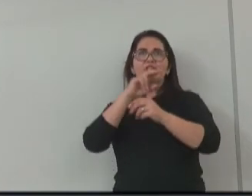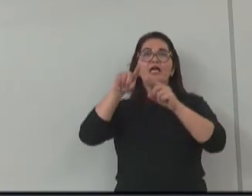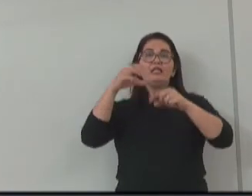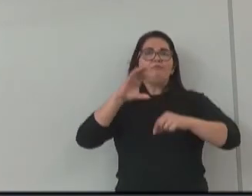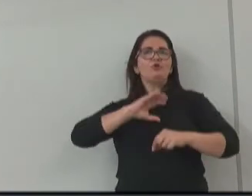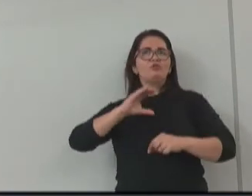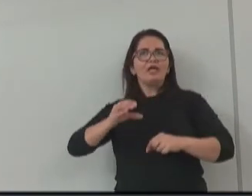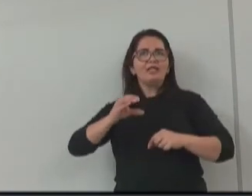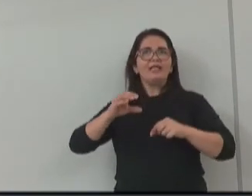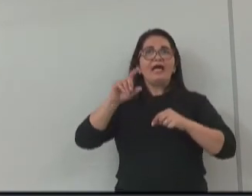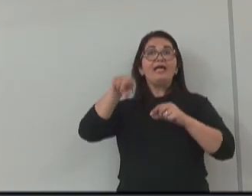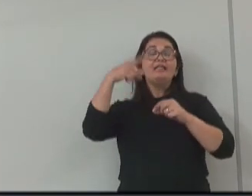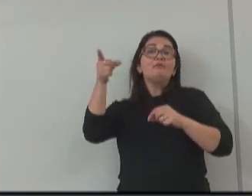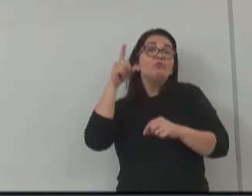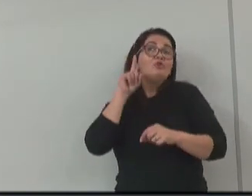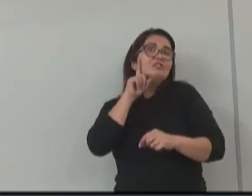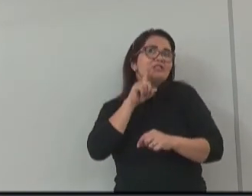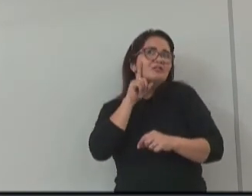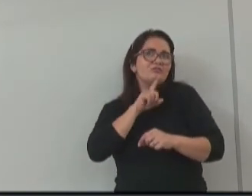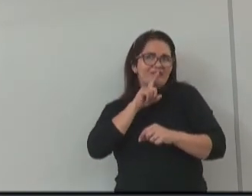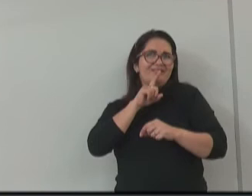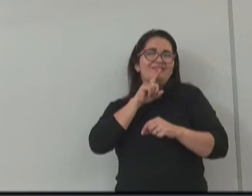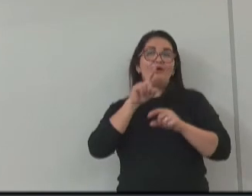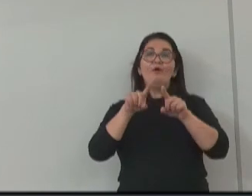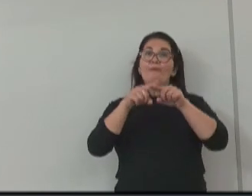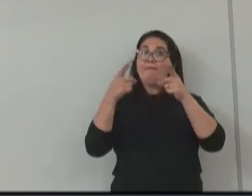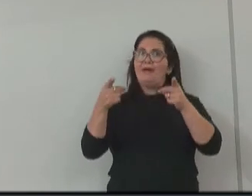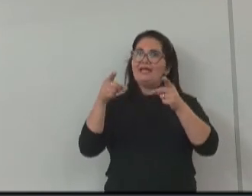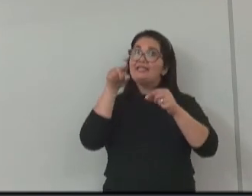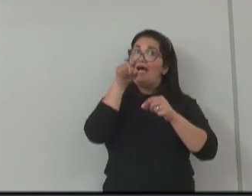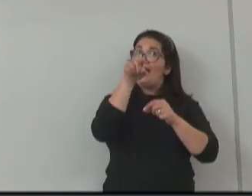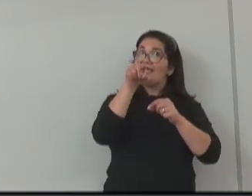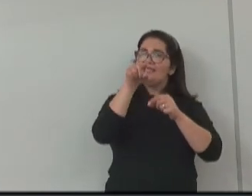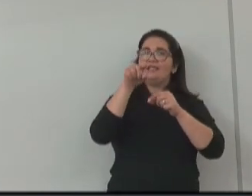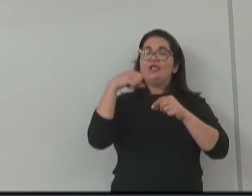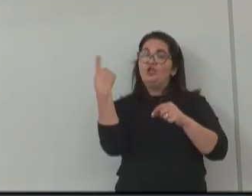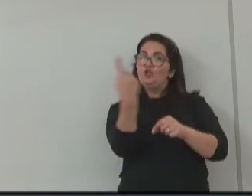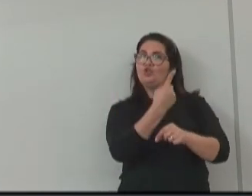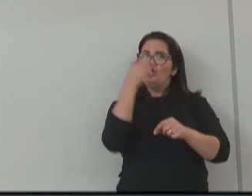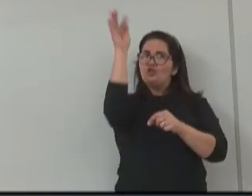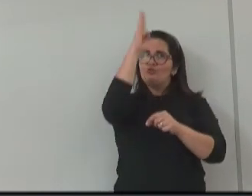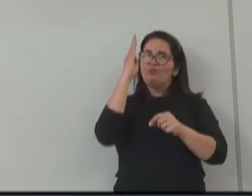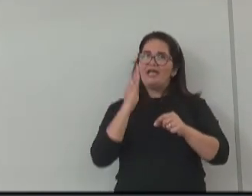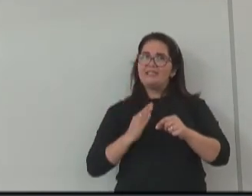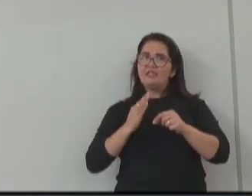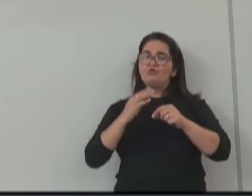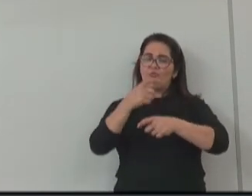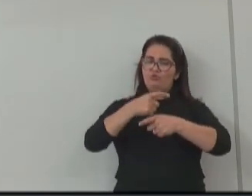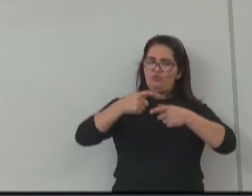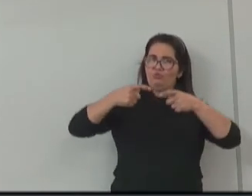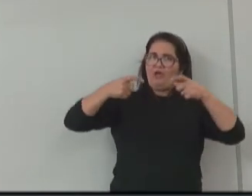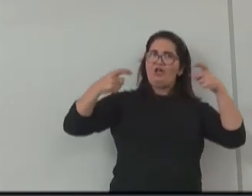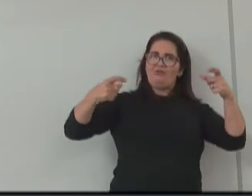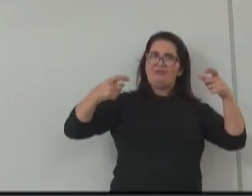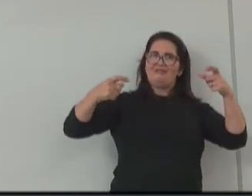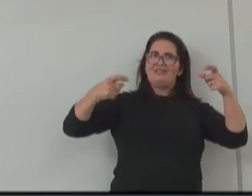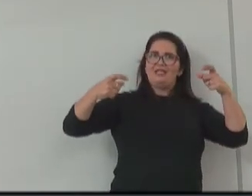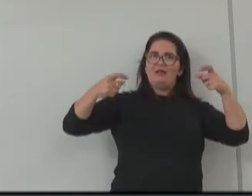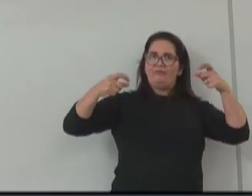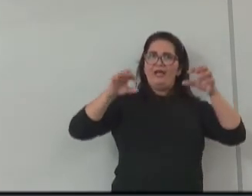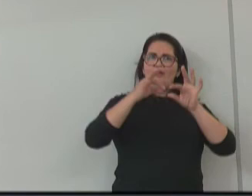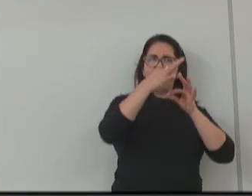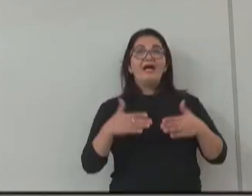Brasil. Muito interessante essa situação aí do Brasil, né? Ser um dos países maiores do mundo, mais